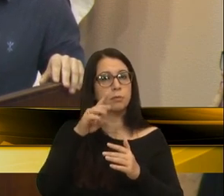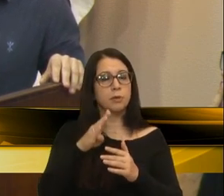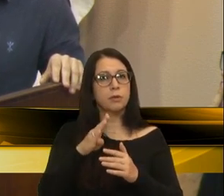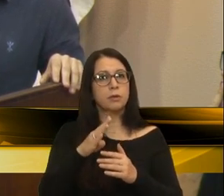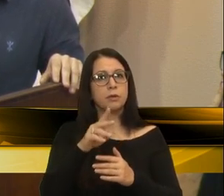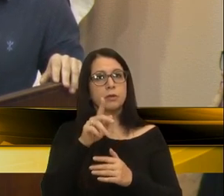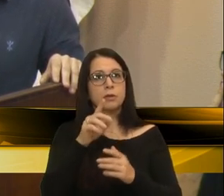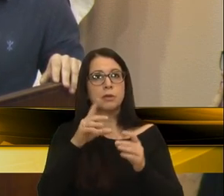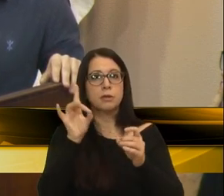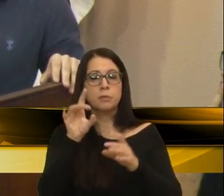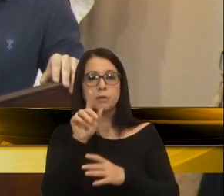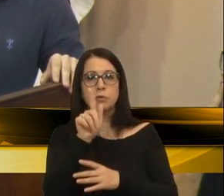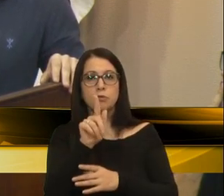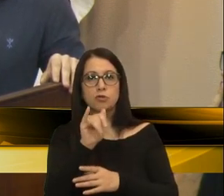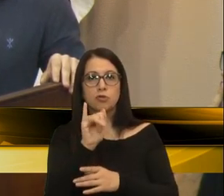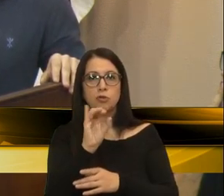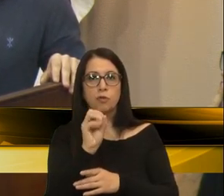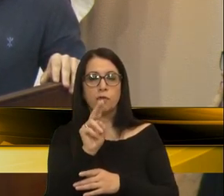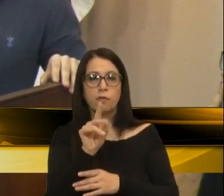bem nos recebeu.